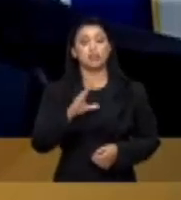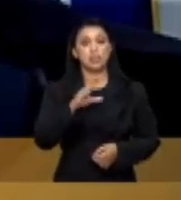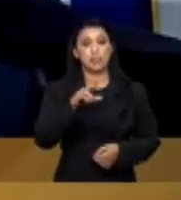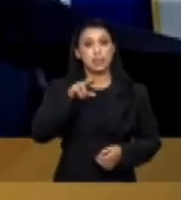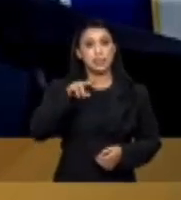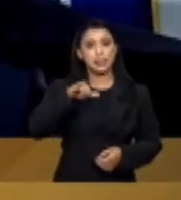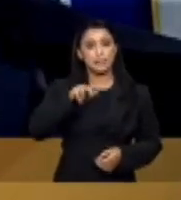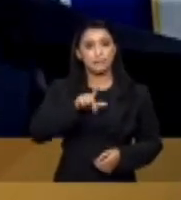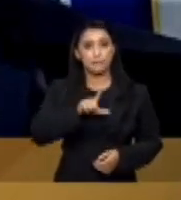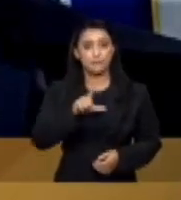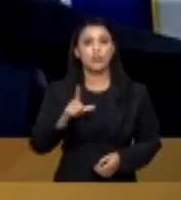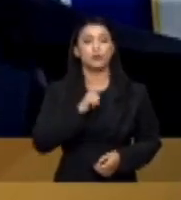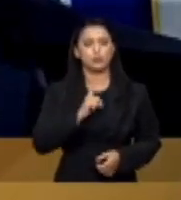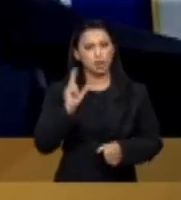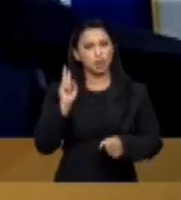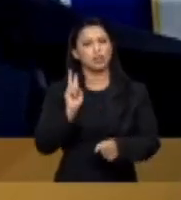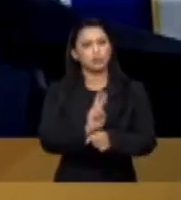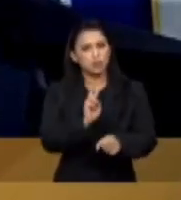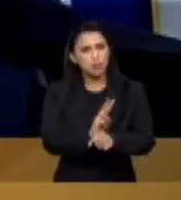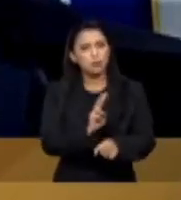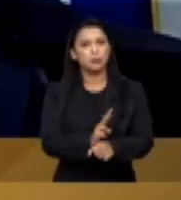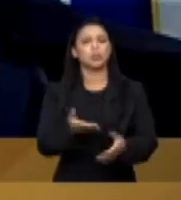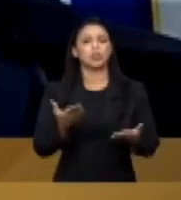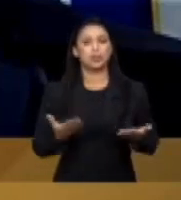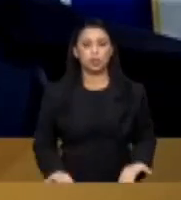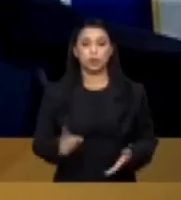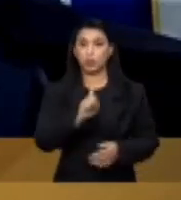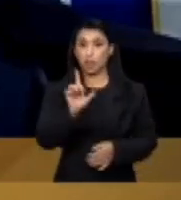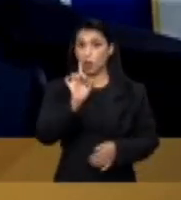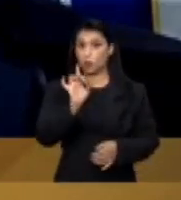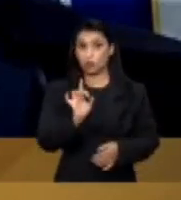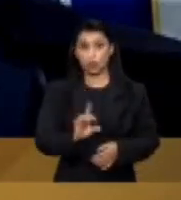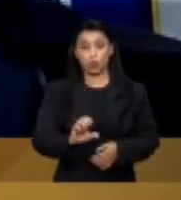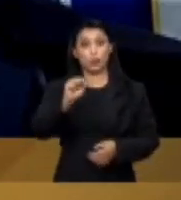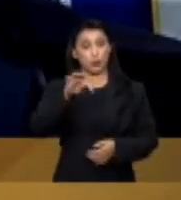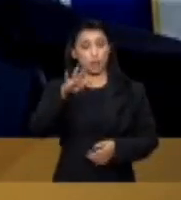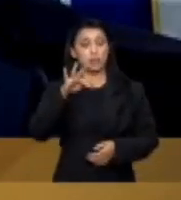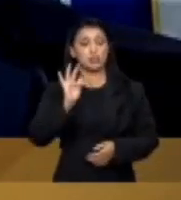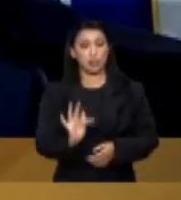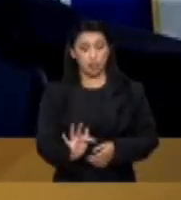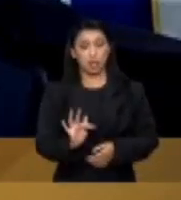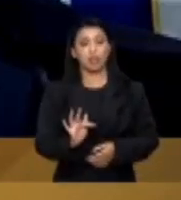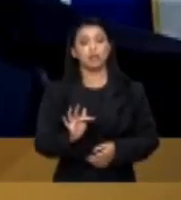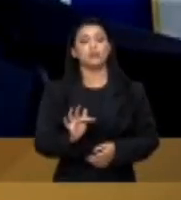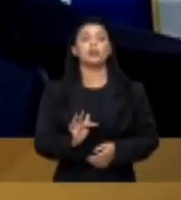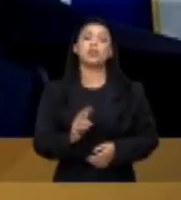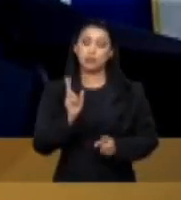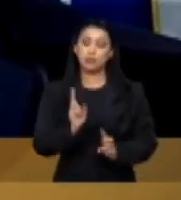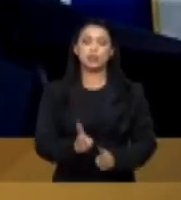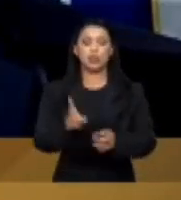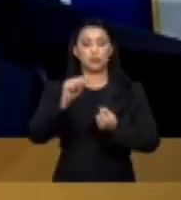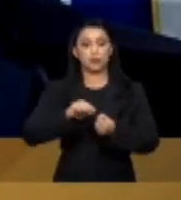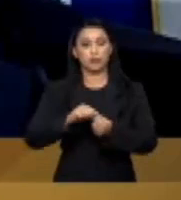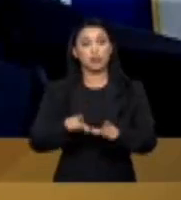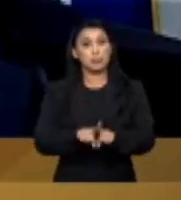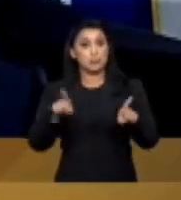estejam resguardados, não somente por esta Suprema Corte, como lhe é peculiar, mas